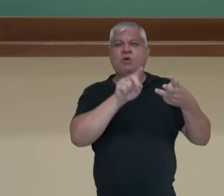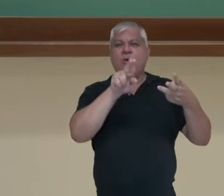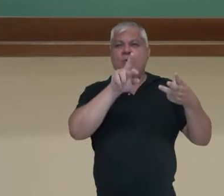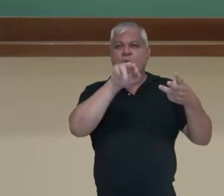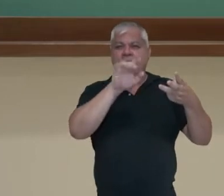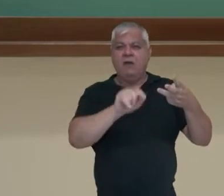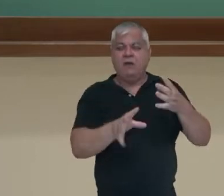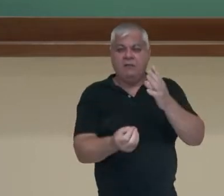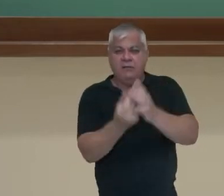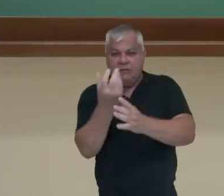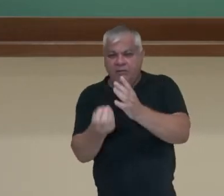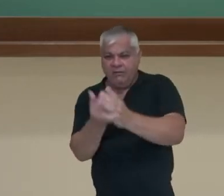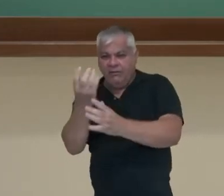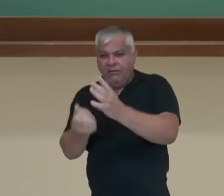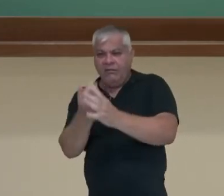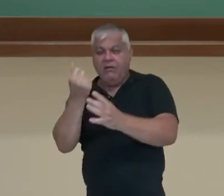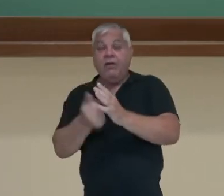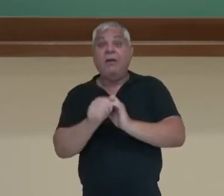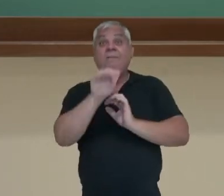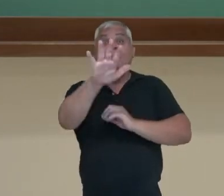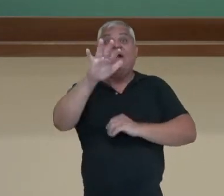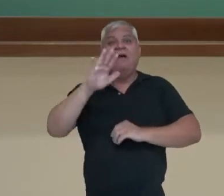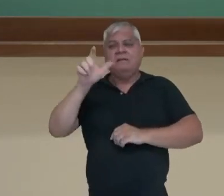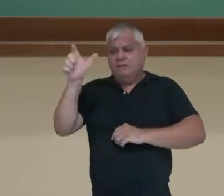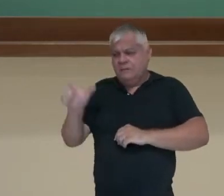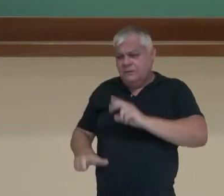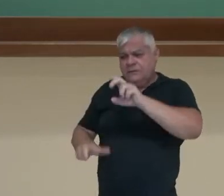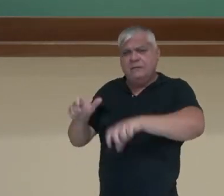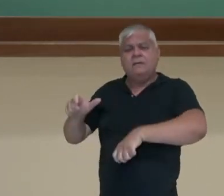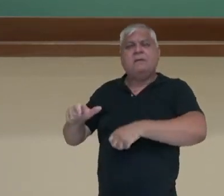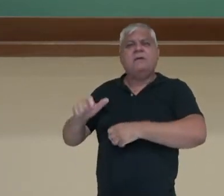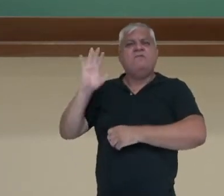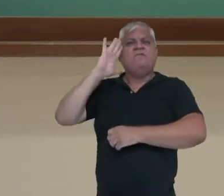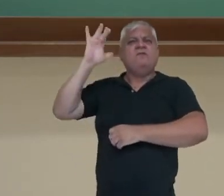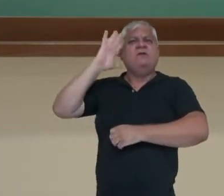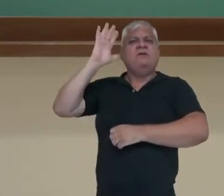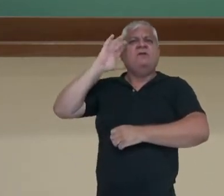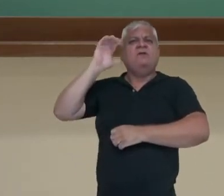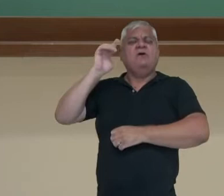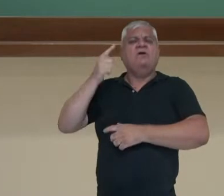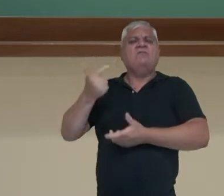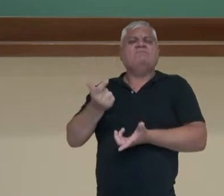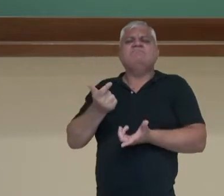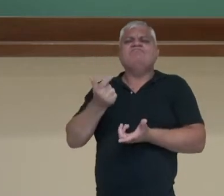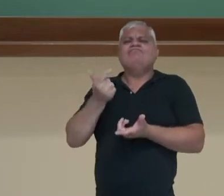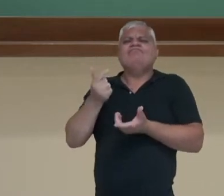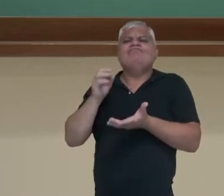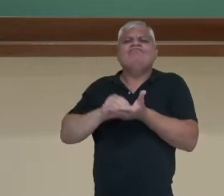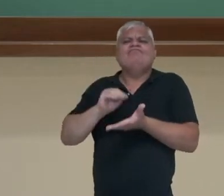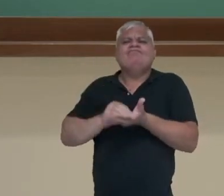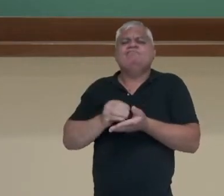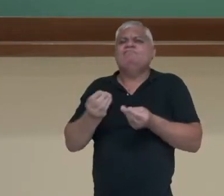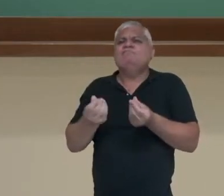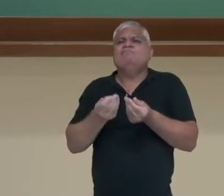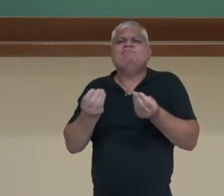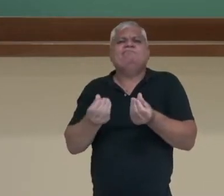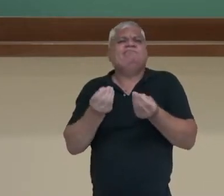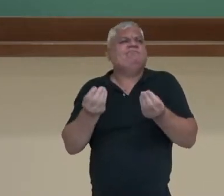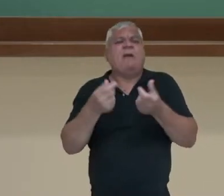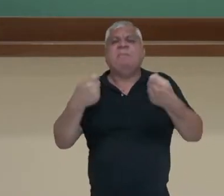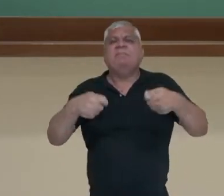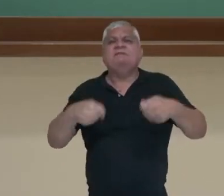explicações estavam lá. Só que o que os filósofos queriam era outro tipo de explicação, né? Uma explicação baseada